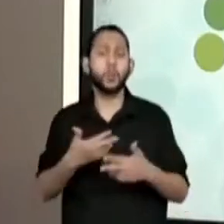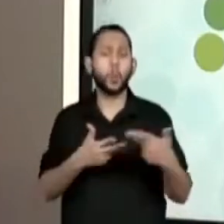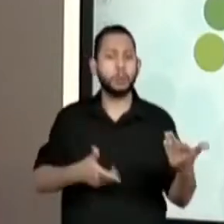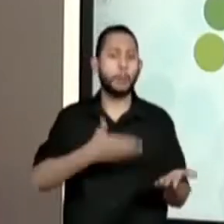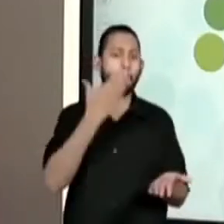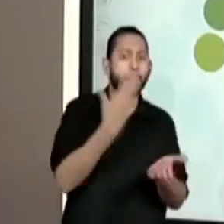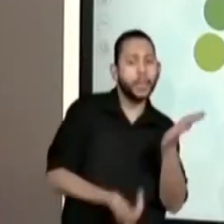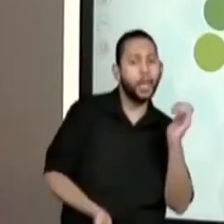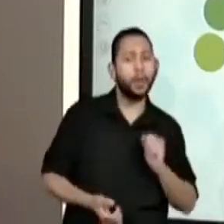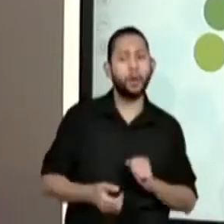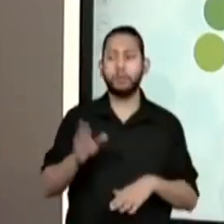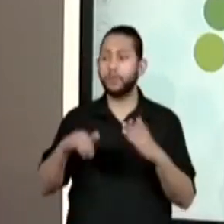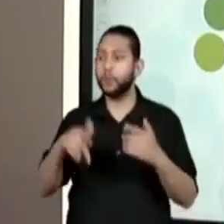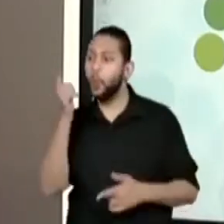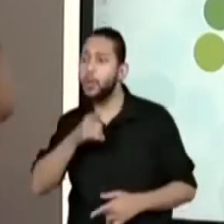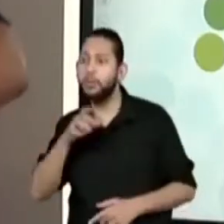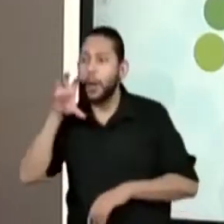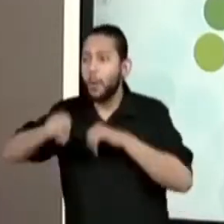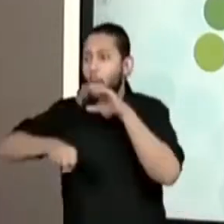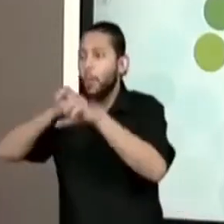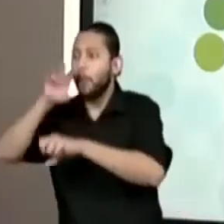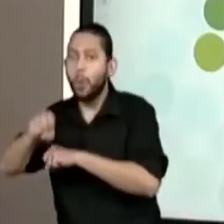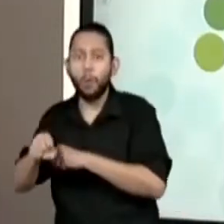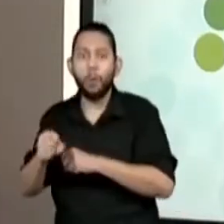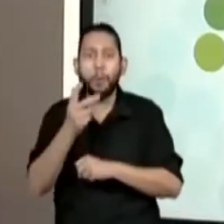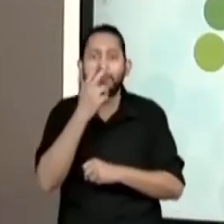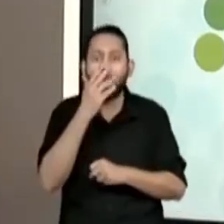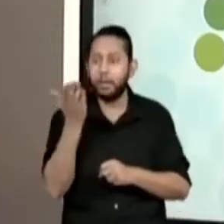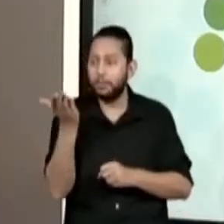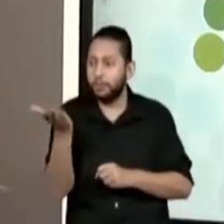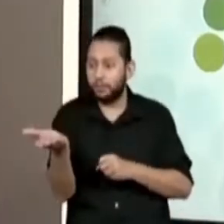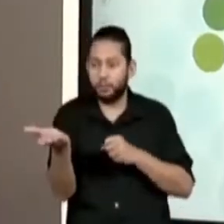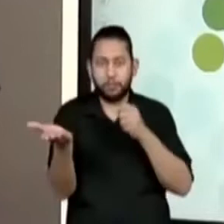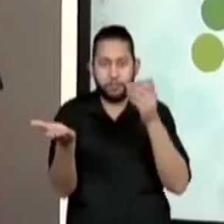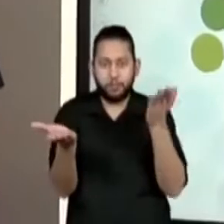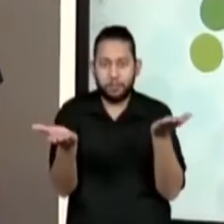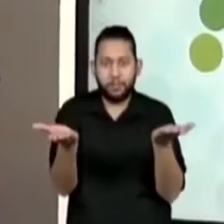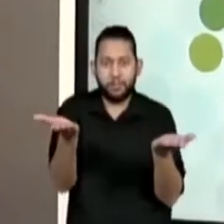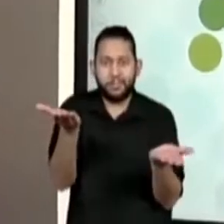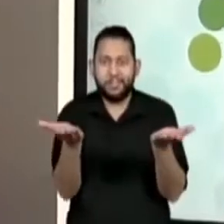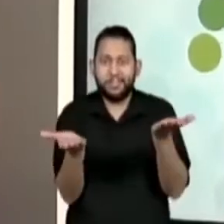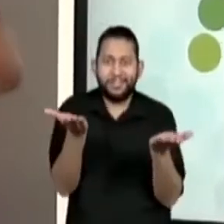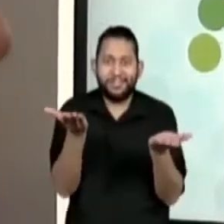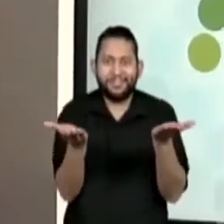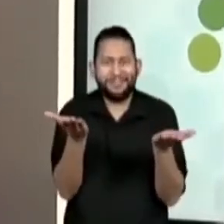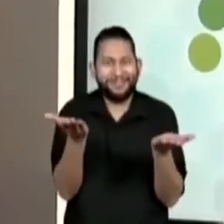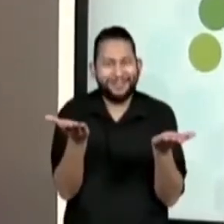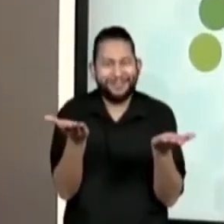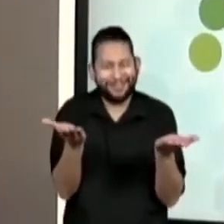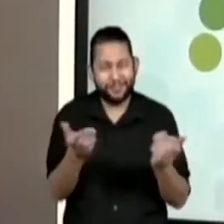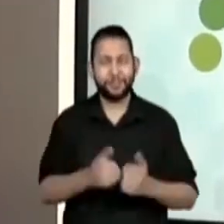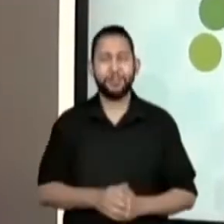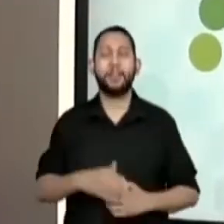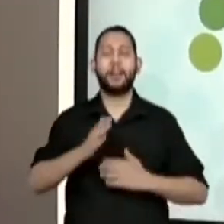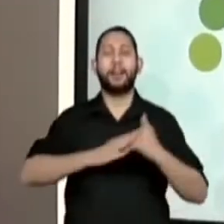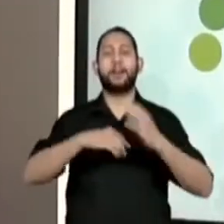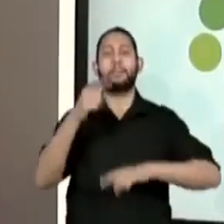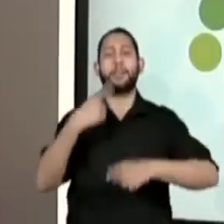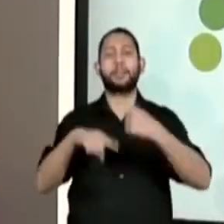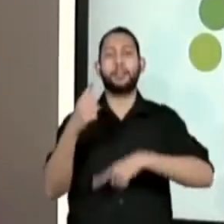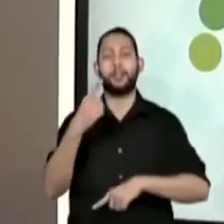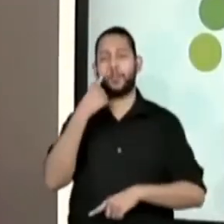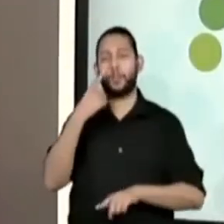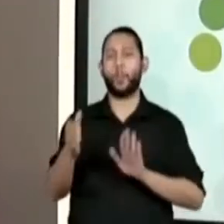Aparecido aula é basicamente sobre isso tá bem vamos por habilidade na tela você já vão preparar o